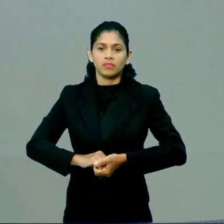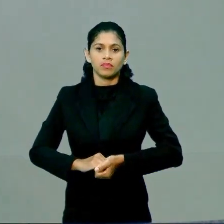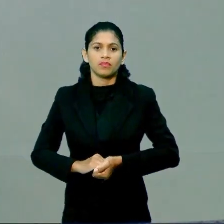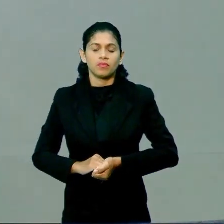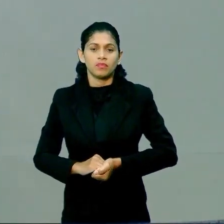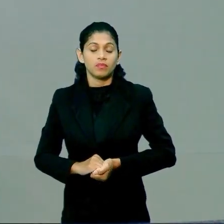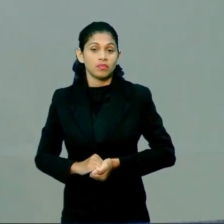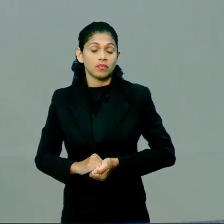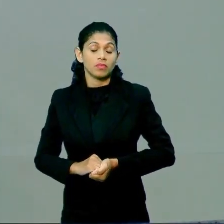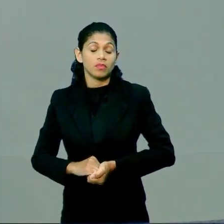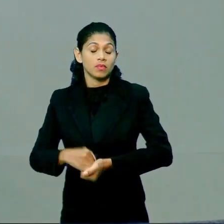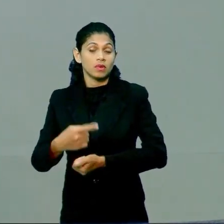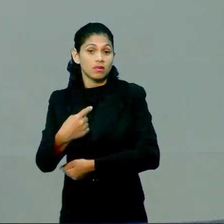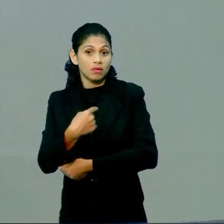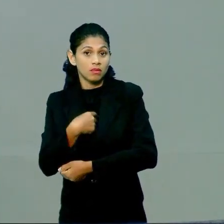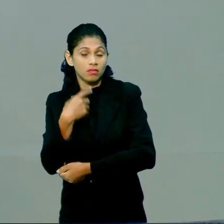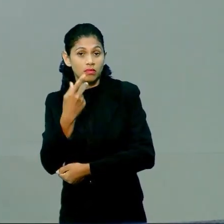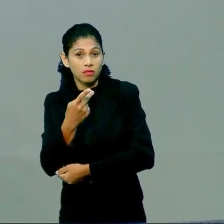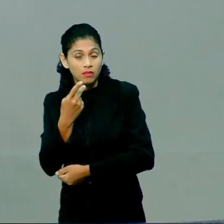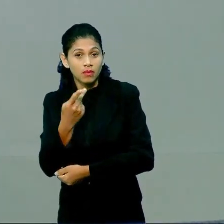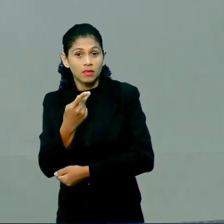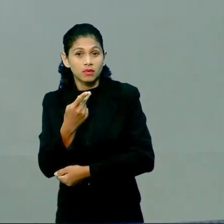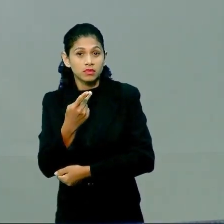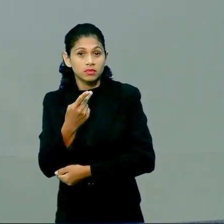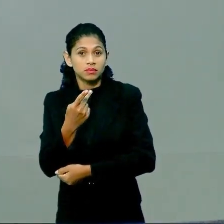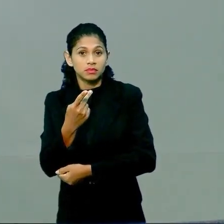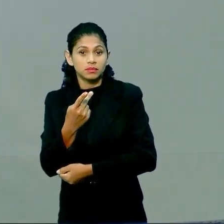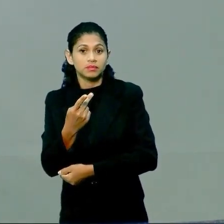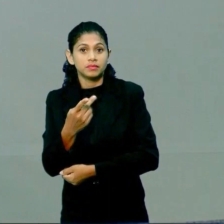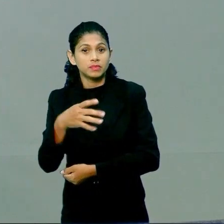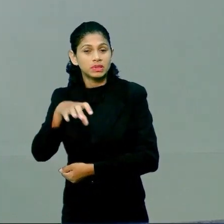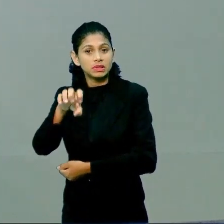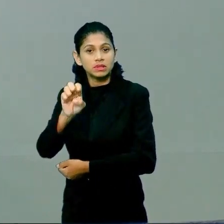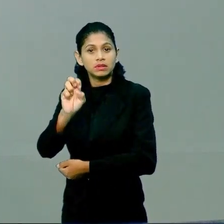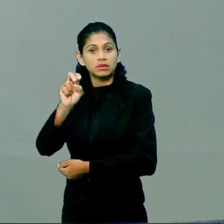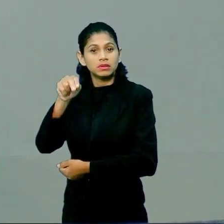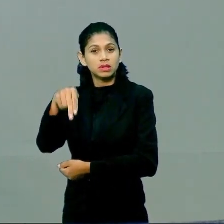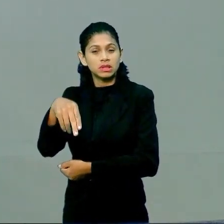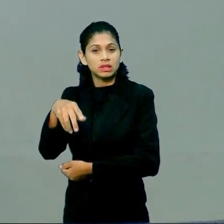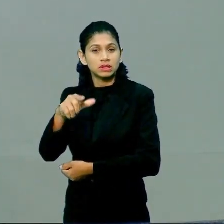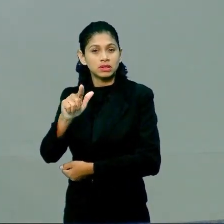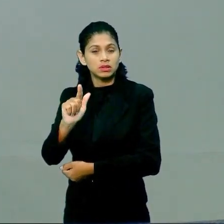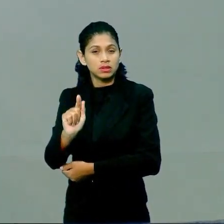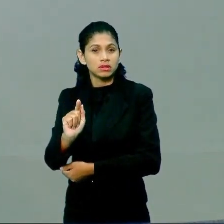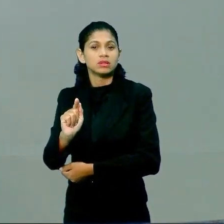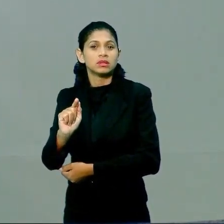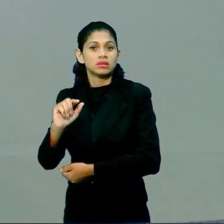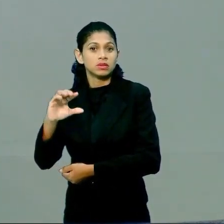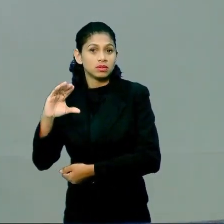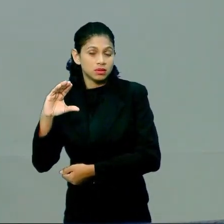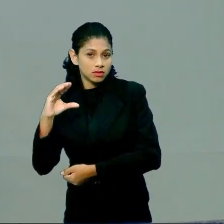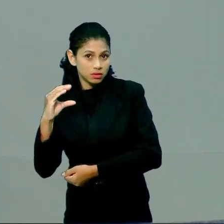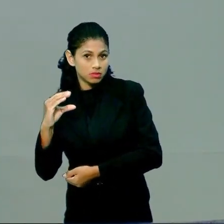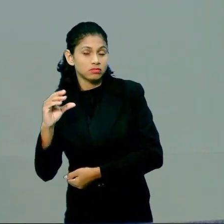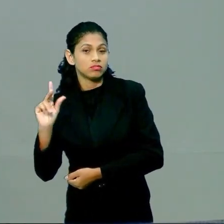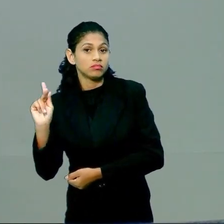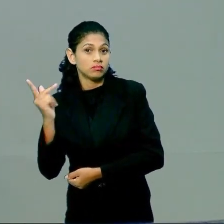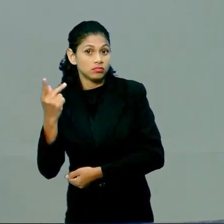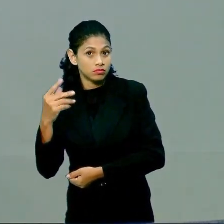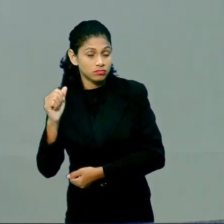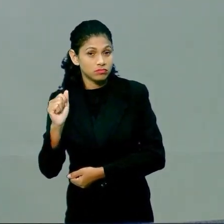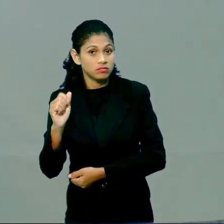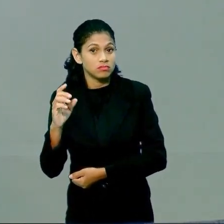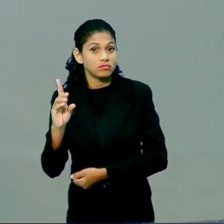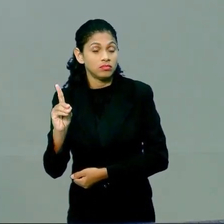Posso Dizer para vocês que a tradução de enganchado é enganchado né Tá enganchado ali tá emaranhado mas